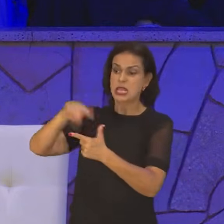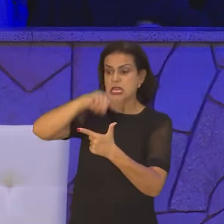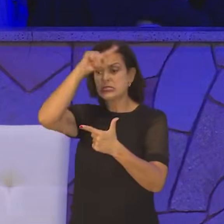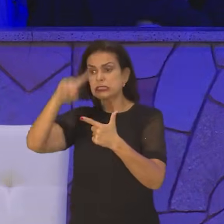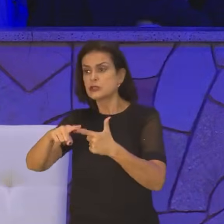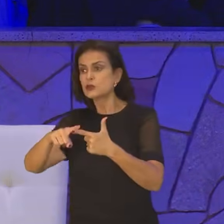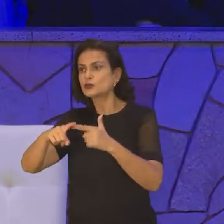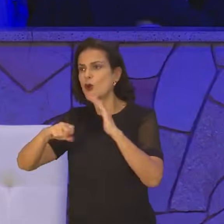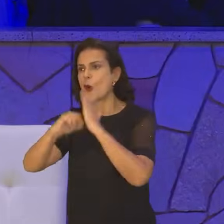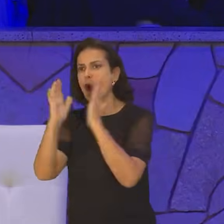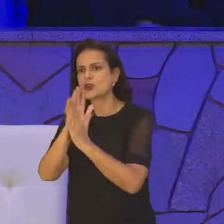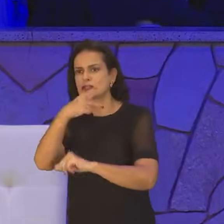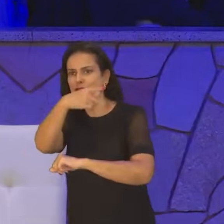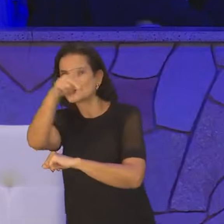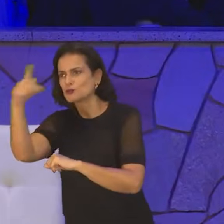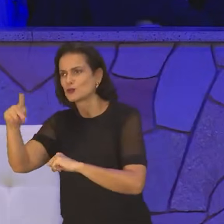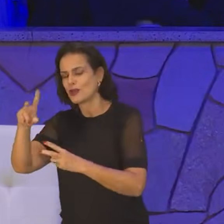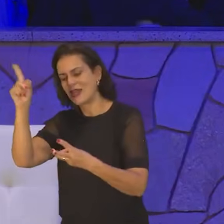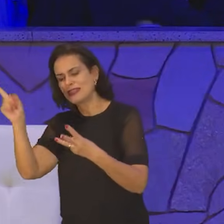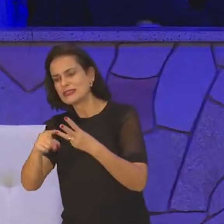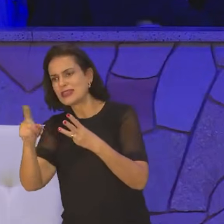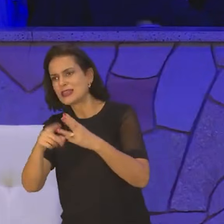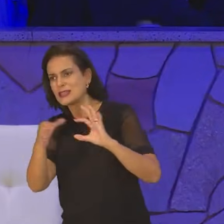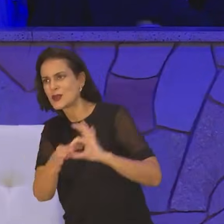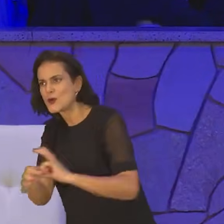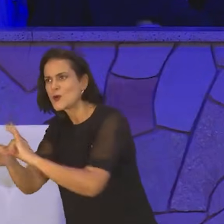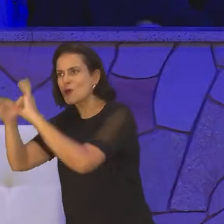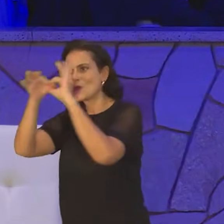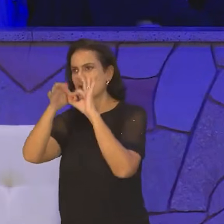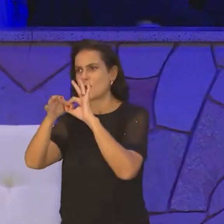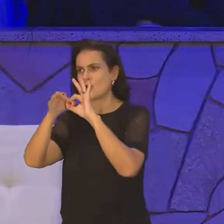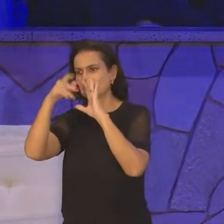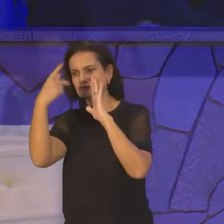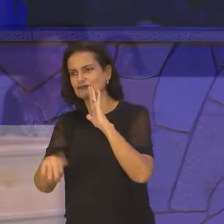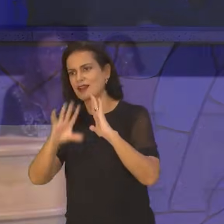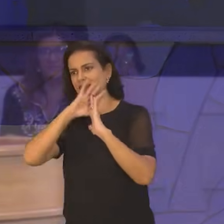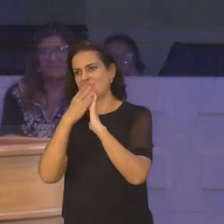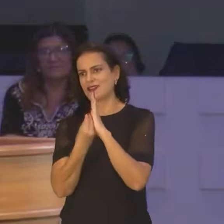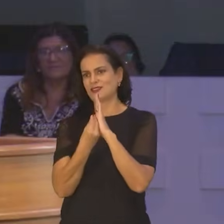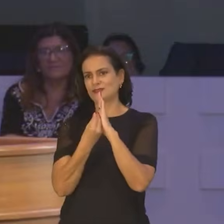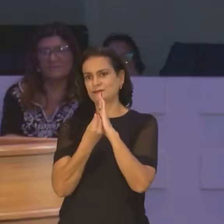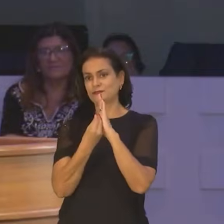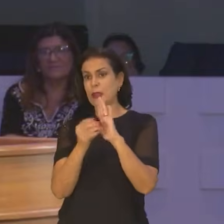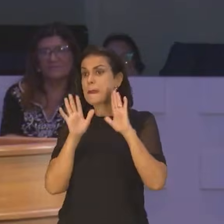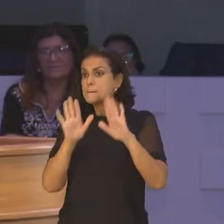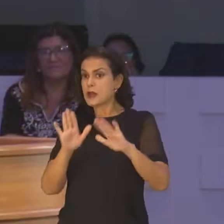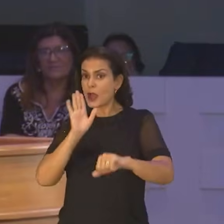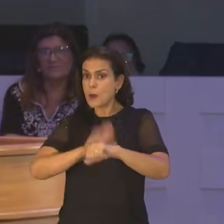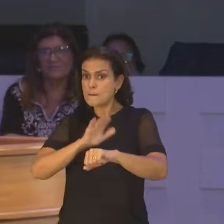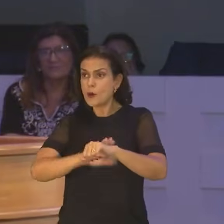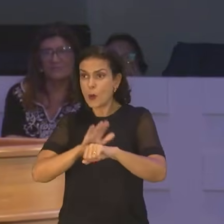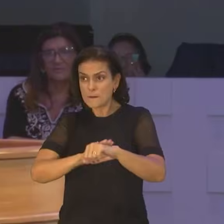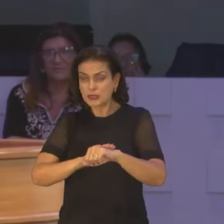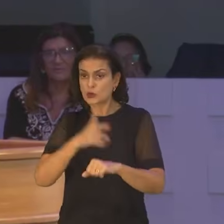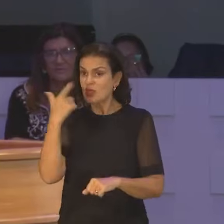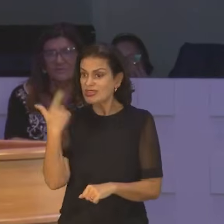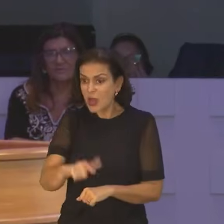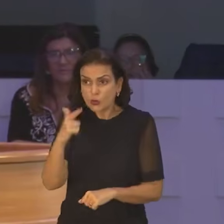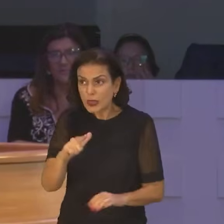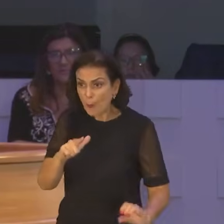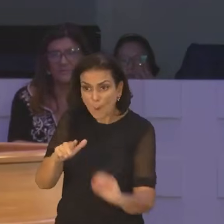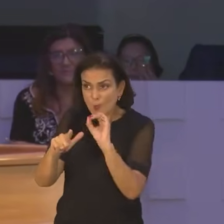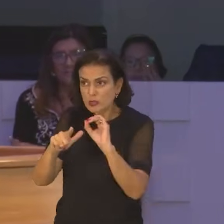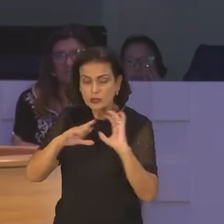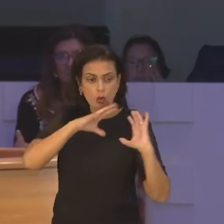pela sua oração, terceiro pela comunhão que está aqui na igreja. Mas quando ele não tem nada disso,